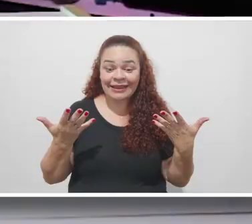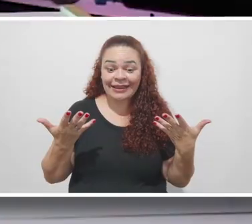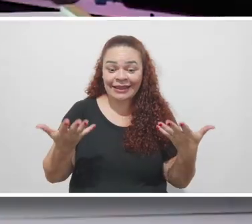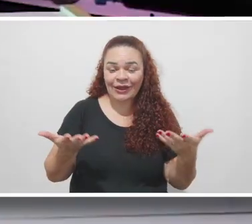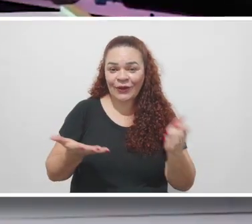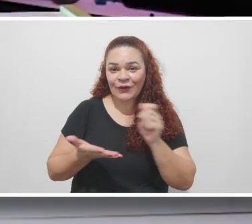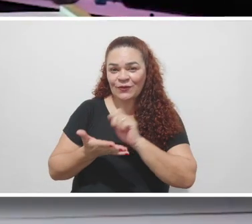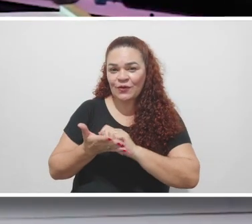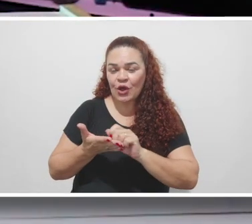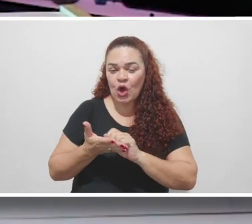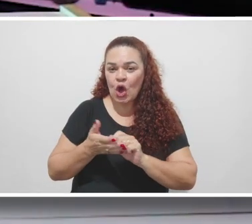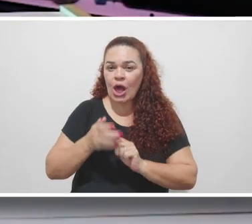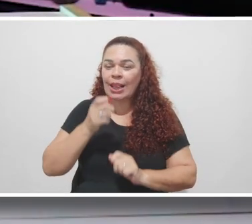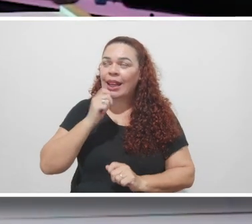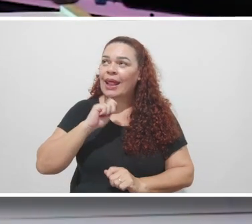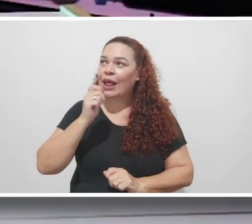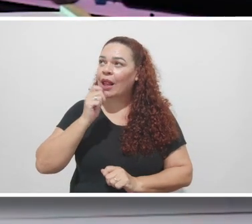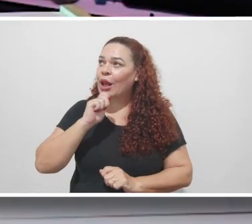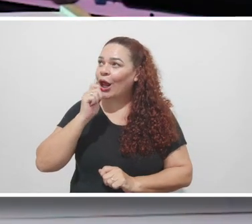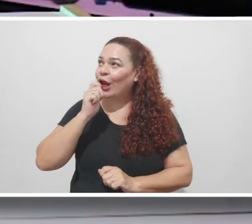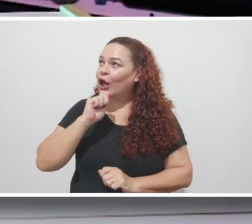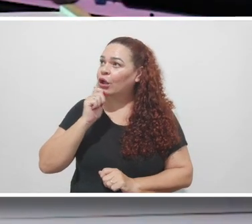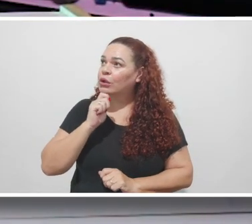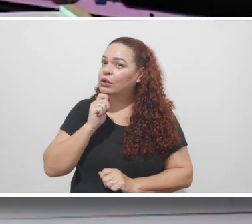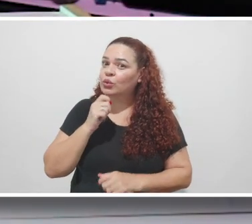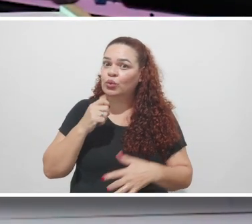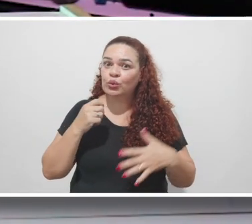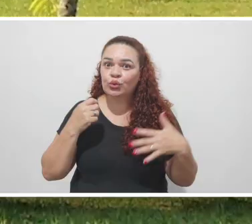Então, ela resolveu tomar um sorvete gigante.